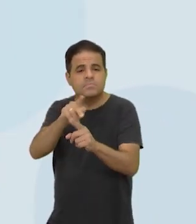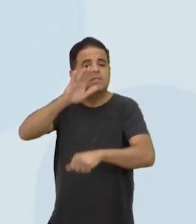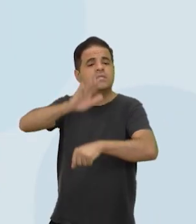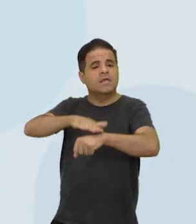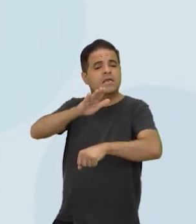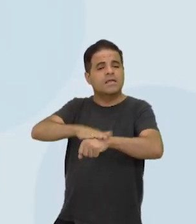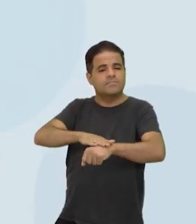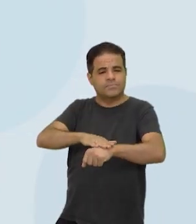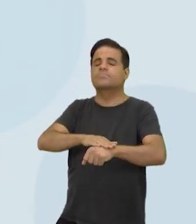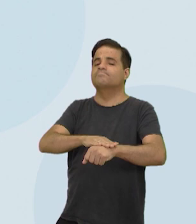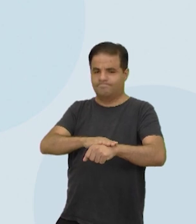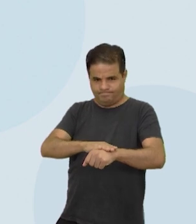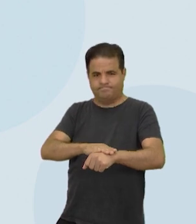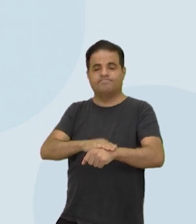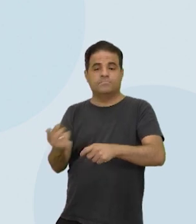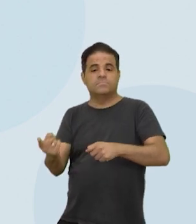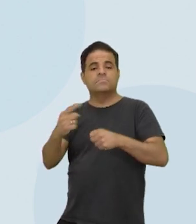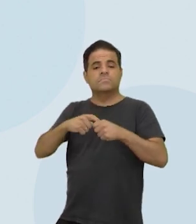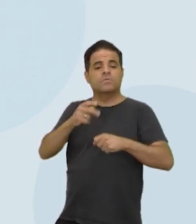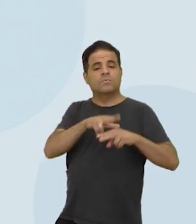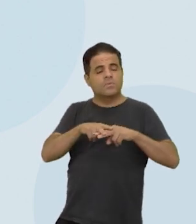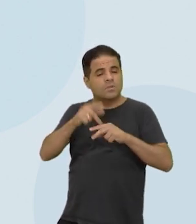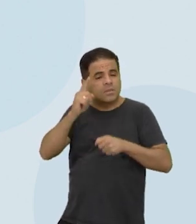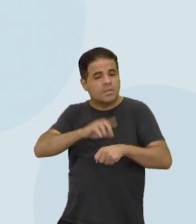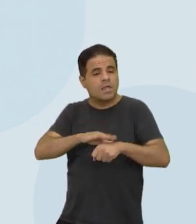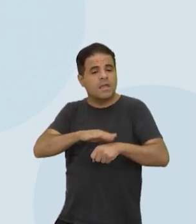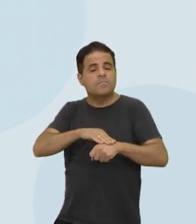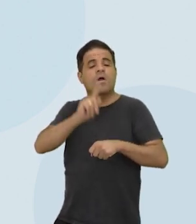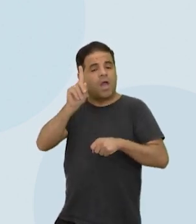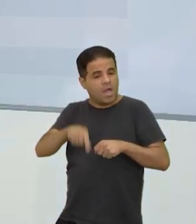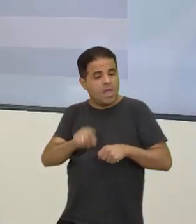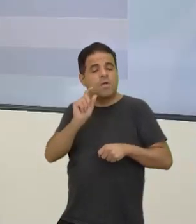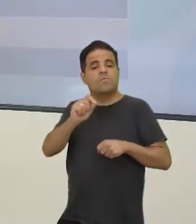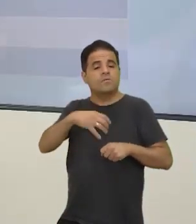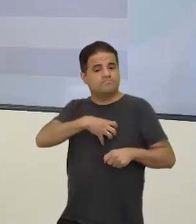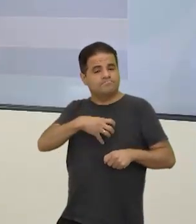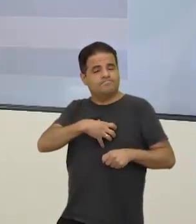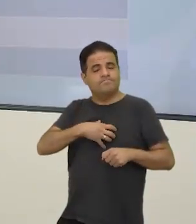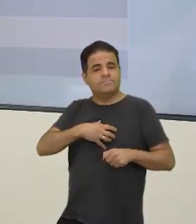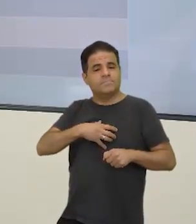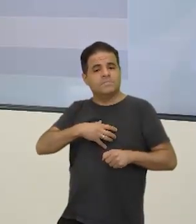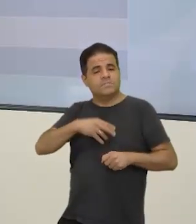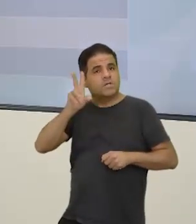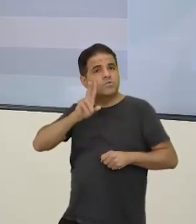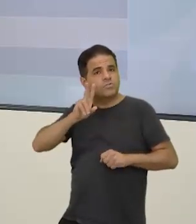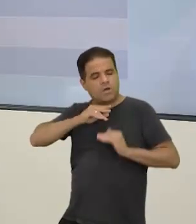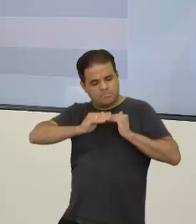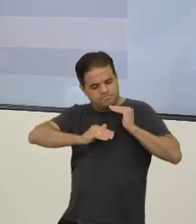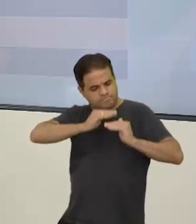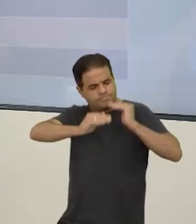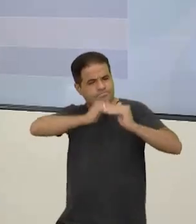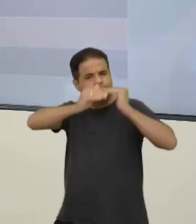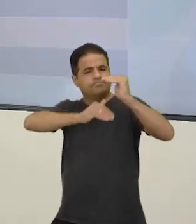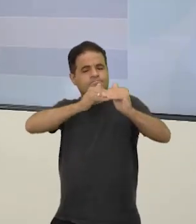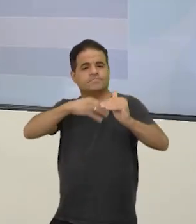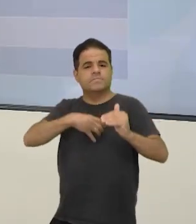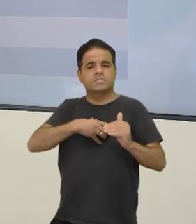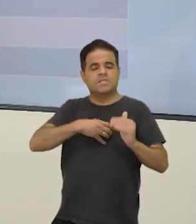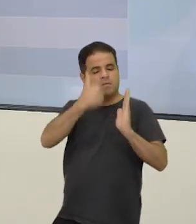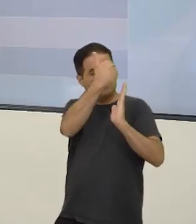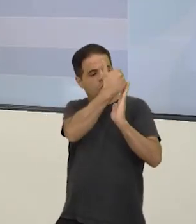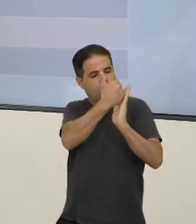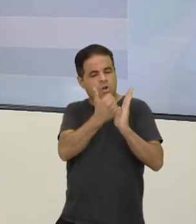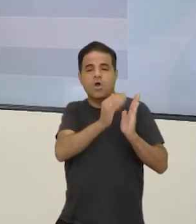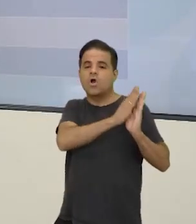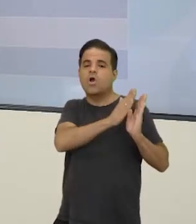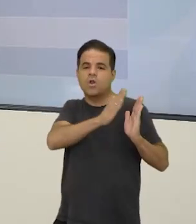Tempo. Retomando o tempo. O tempo é a maneira como a história se desenvolve. Se é de maneira